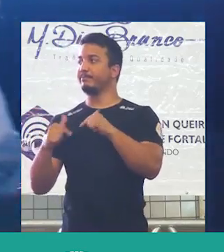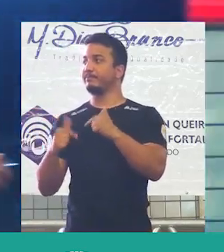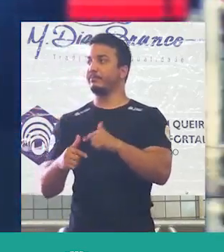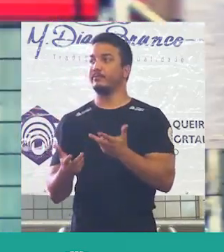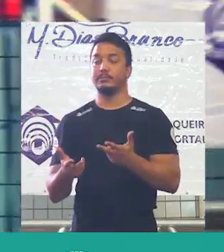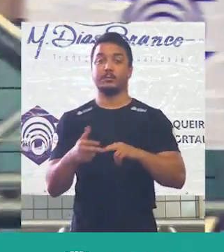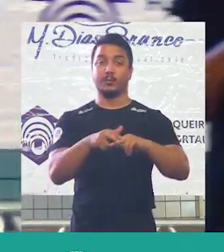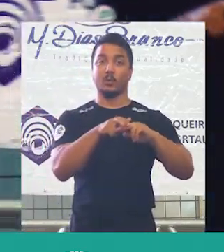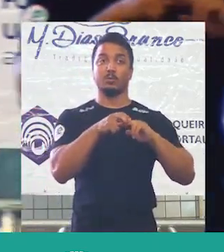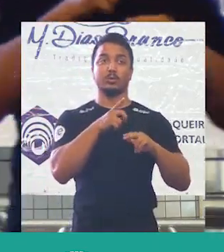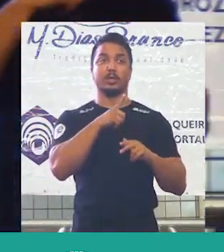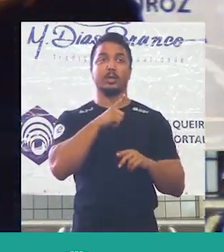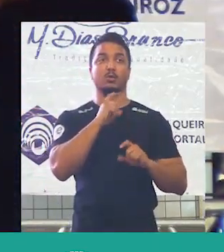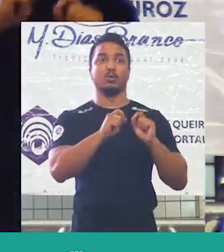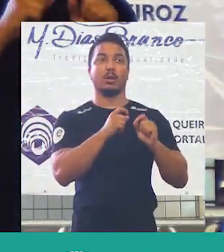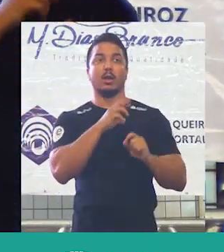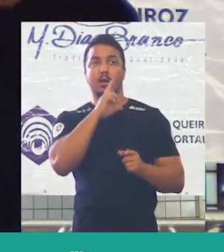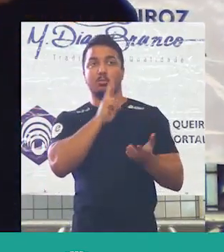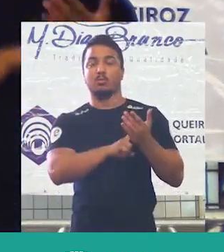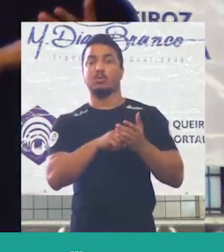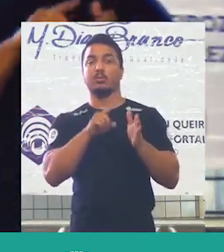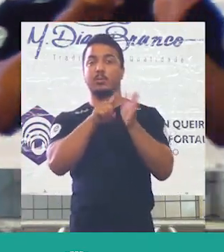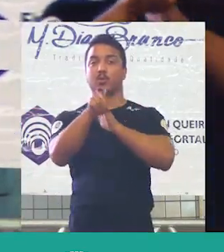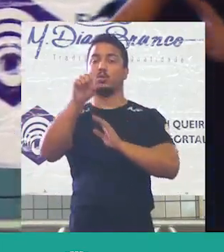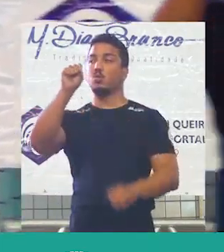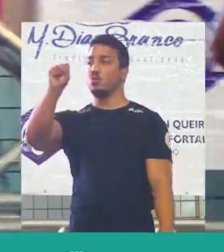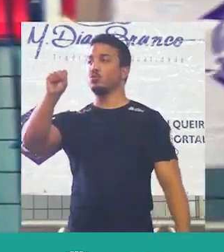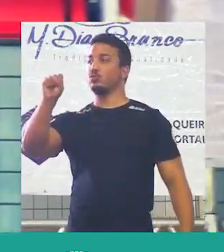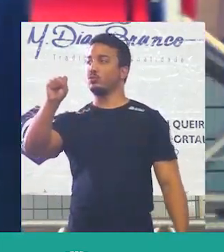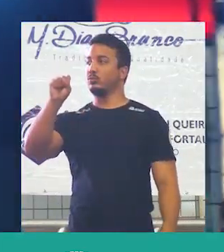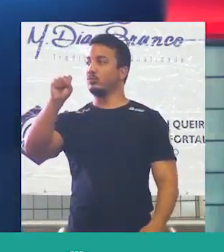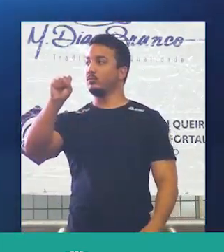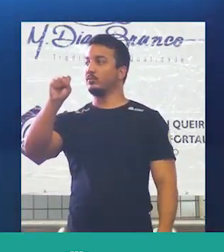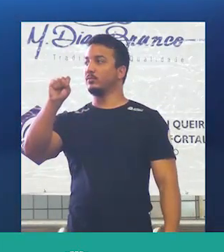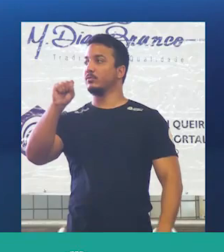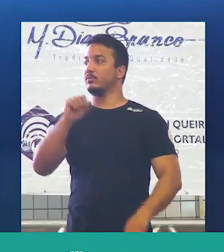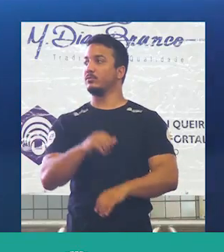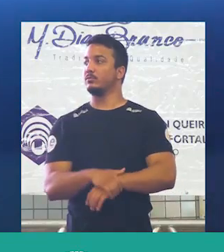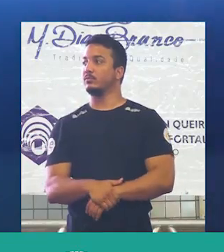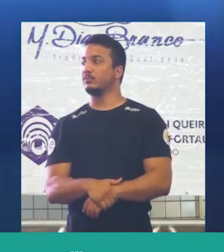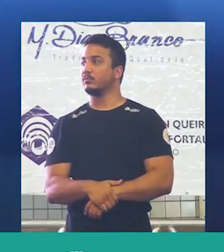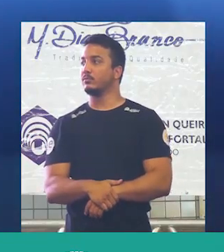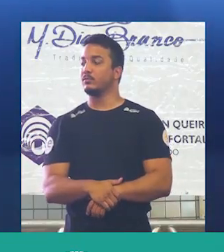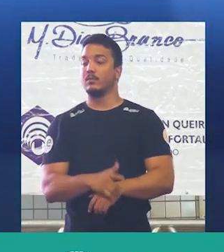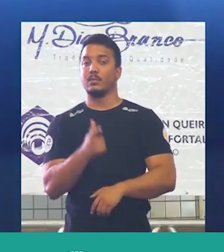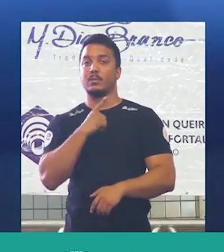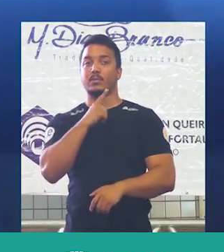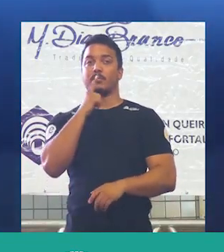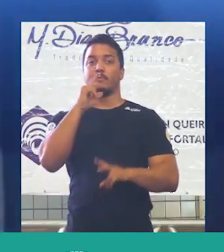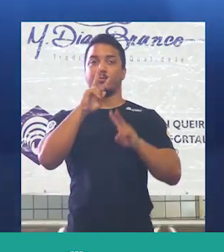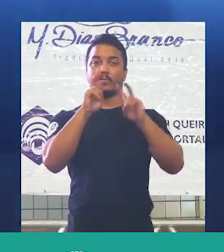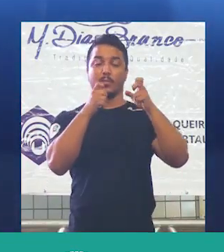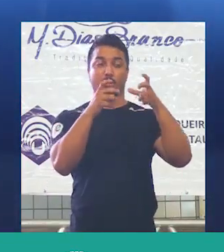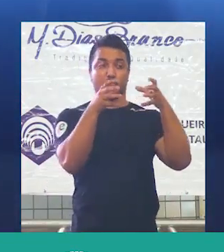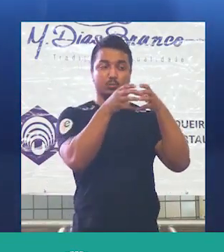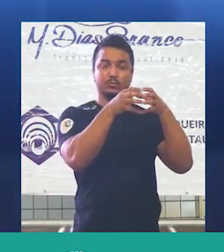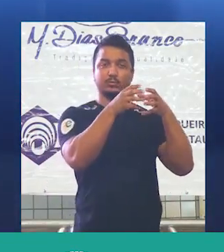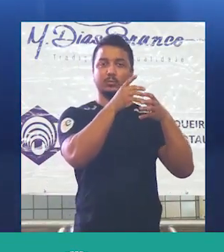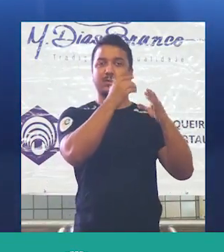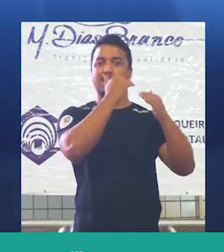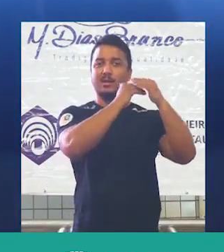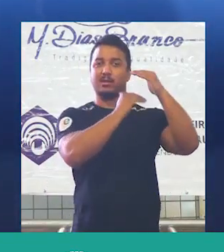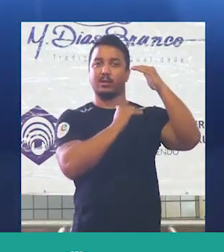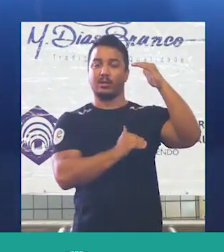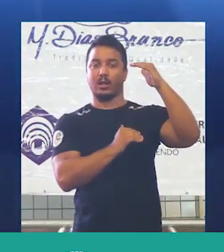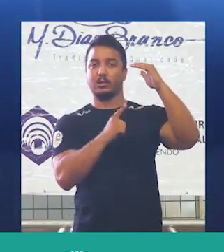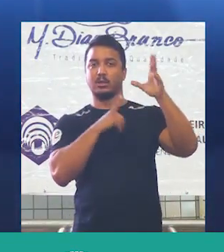então, a gente resolve a 8ª questão. Olha lá. Fugindo à luta de classe,